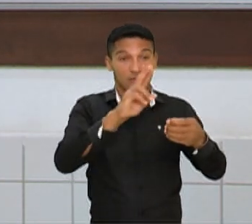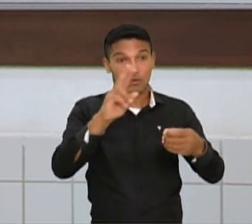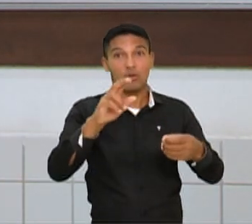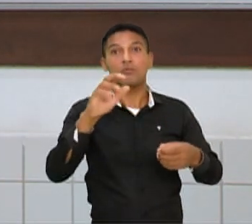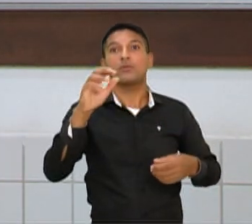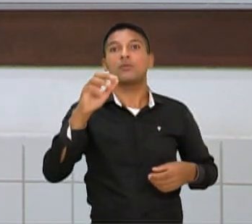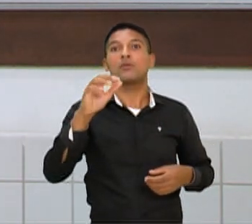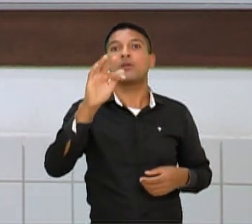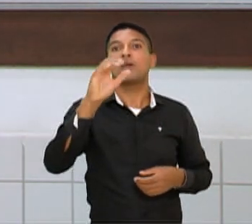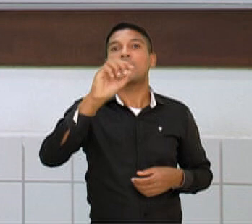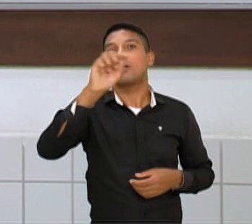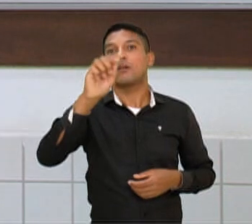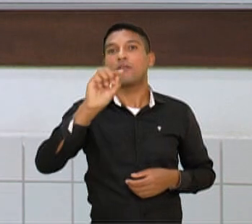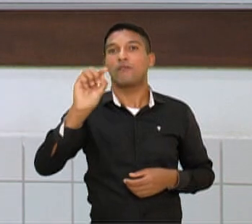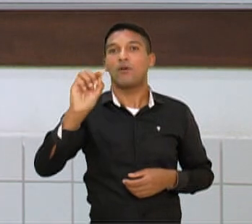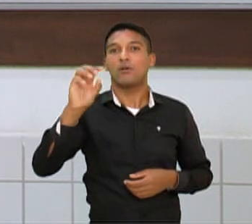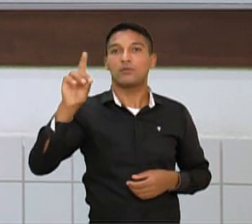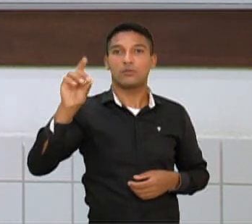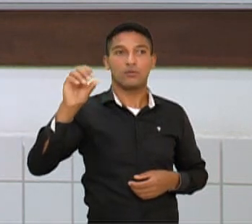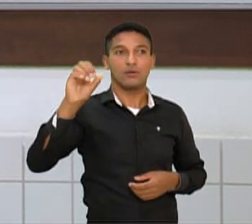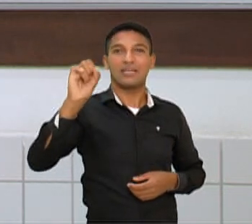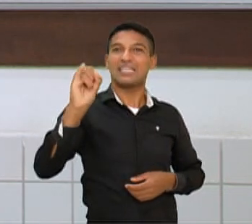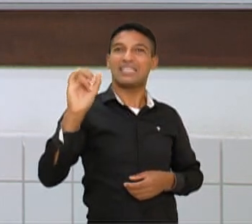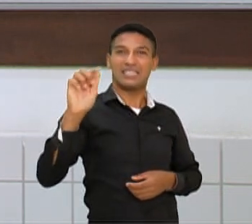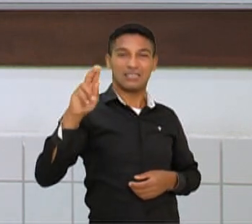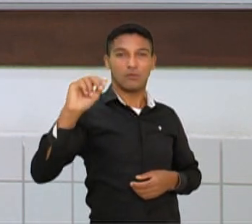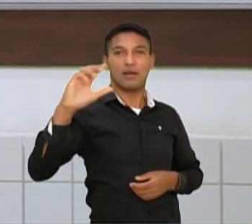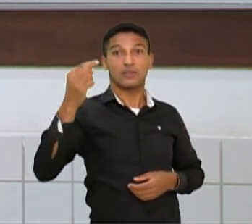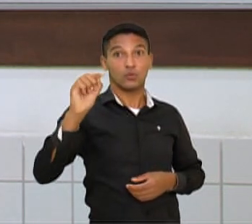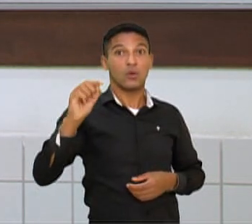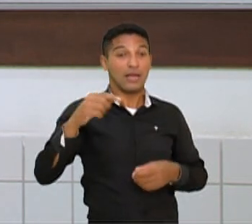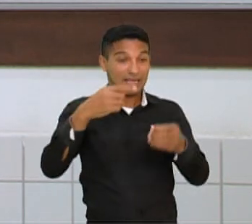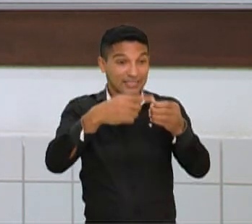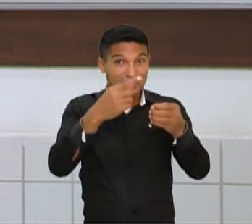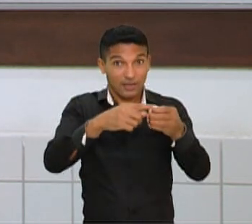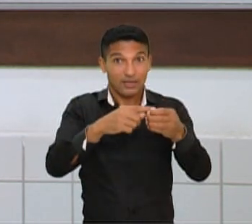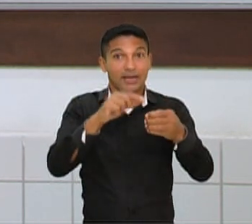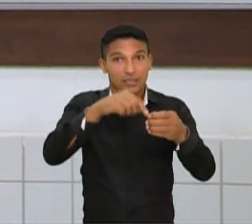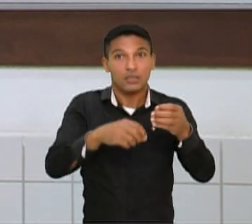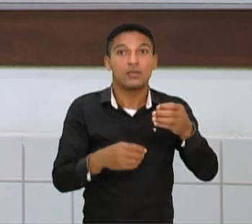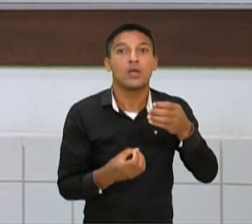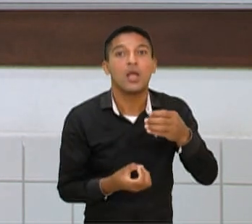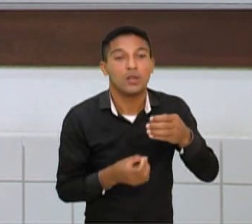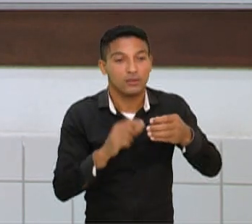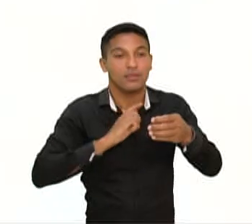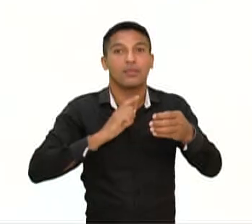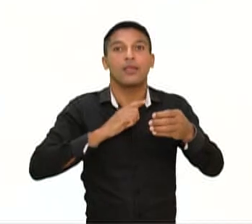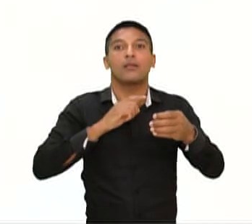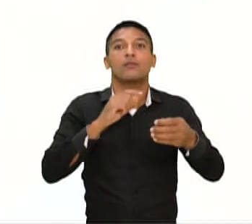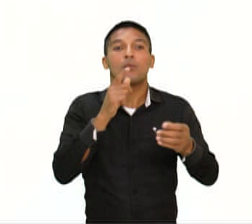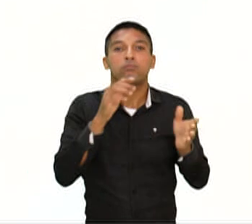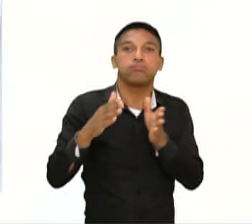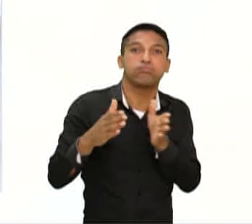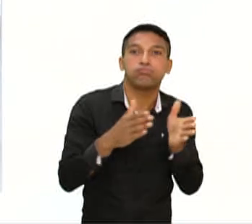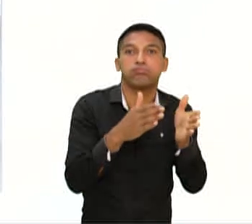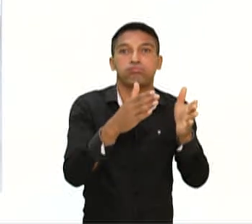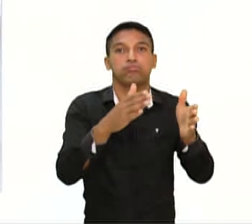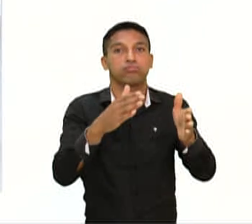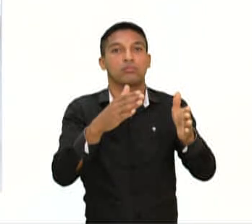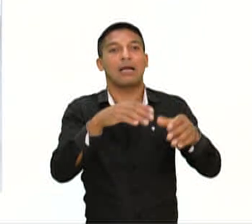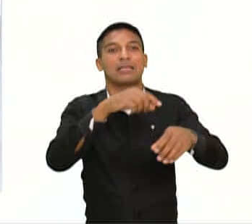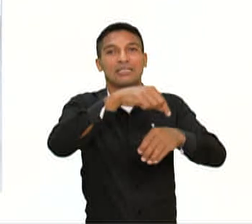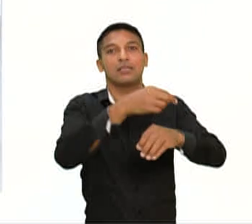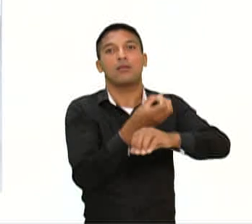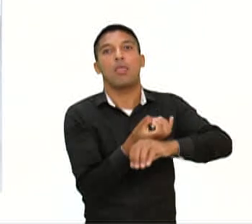Foz é a desembocadura do rio. Então isso dá para perceber direitinho. Dentro dessa caracterização, então, para a gente fixar